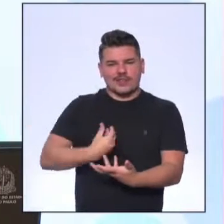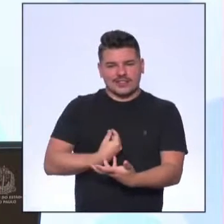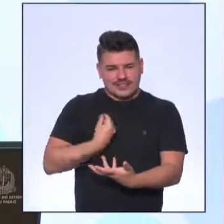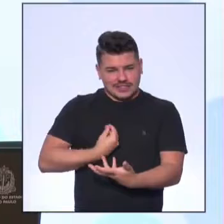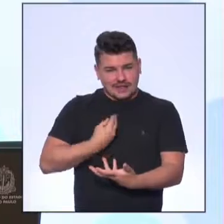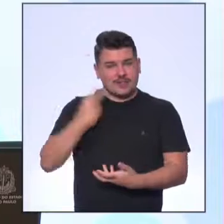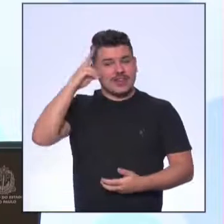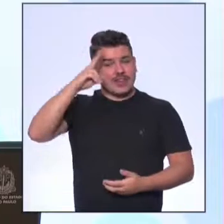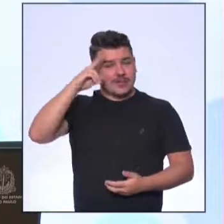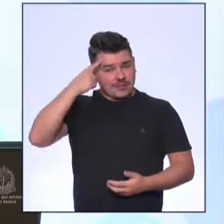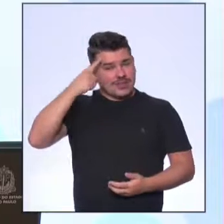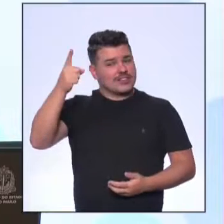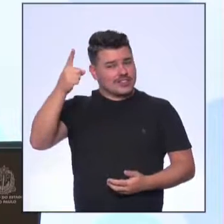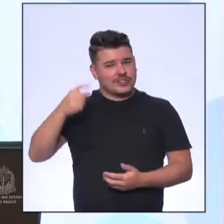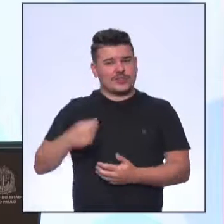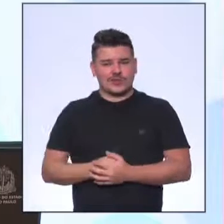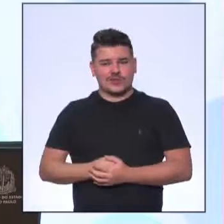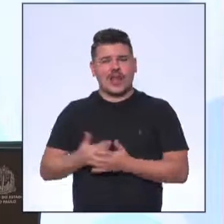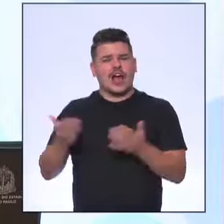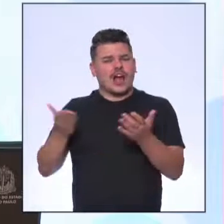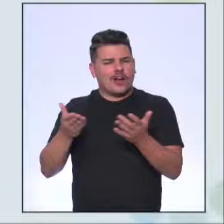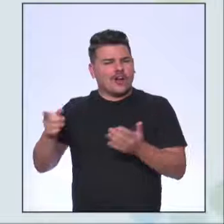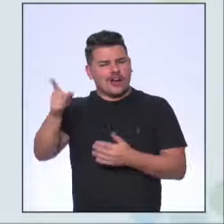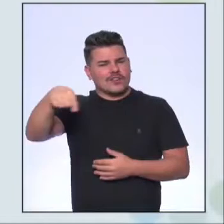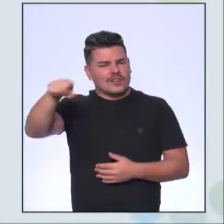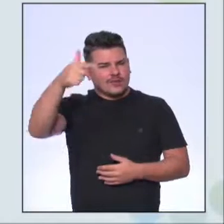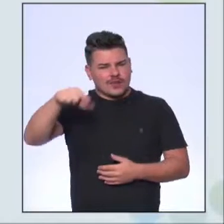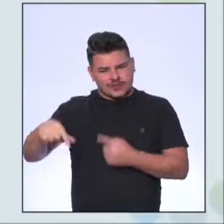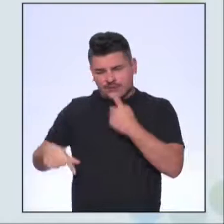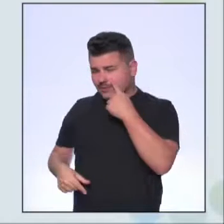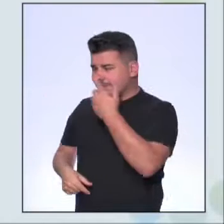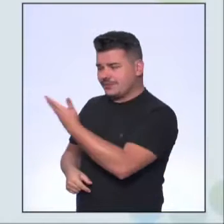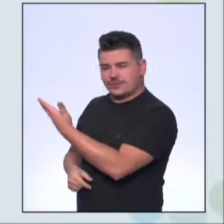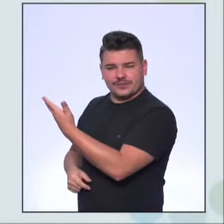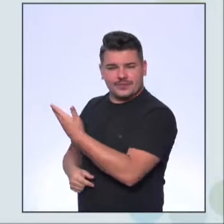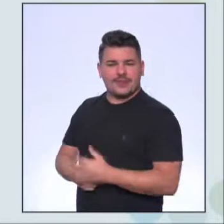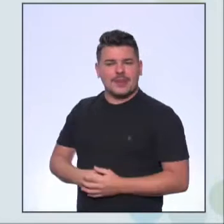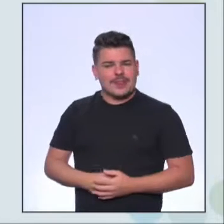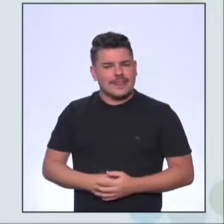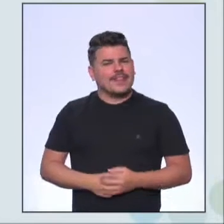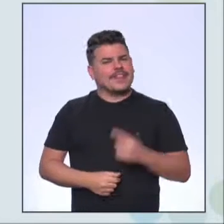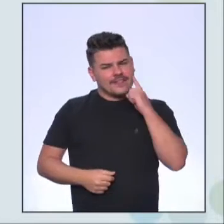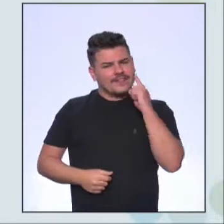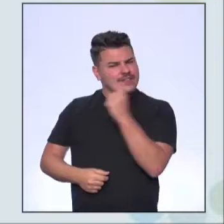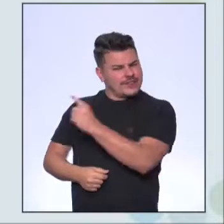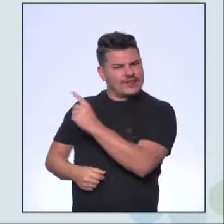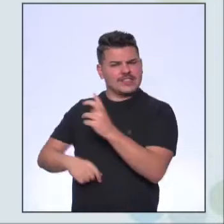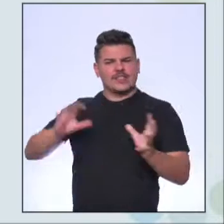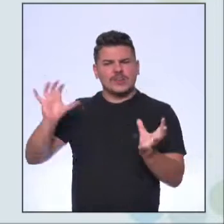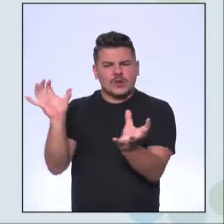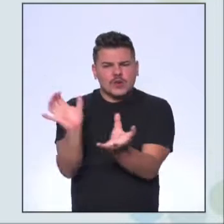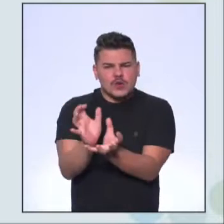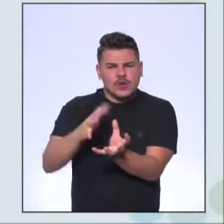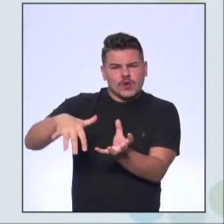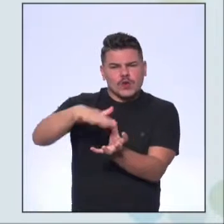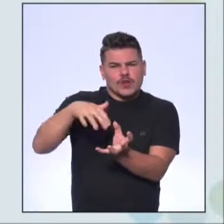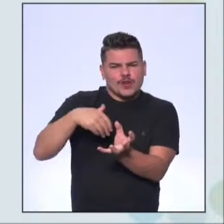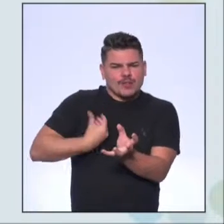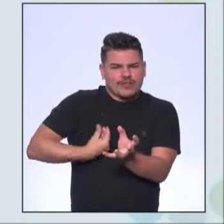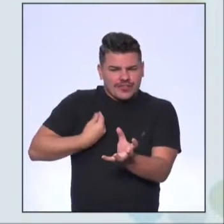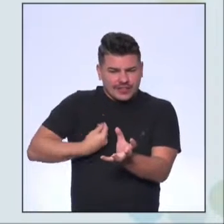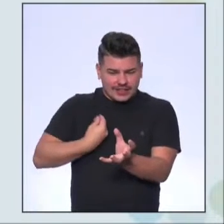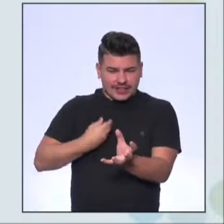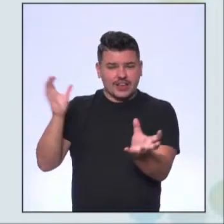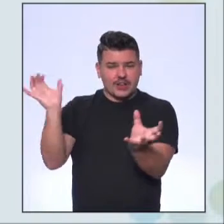lembrarmos disso. Com vocês aqui, vamos lá, para o próximo slide, para a gente pensar. Considere esse ecossistema aqui ao lado, né? Eu coloquei um